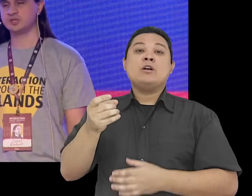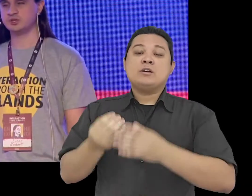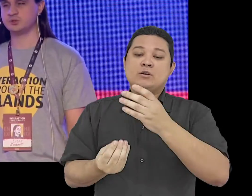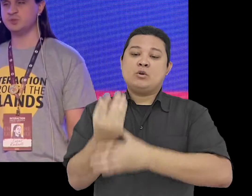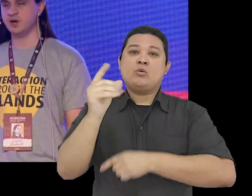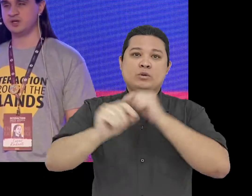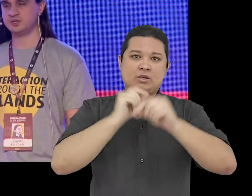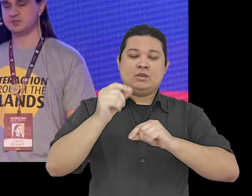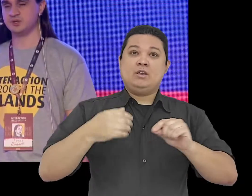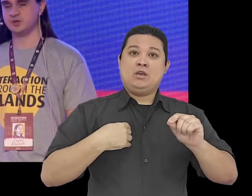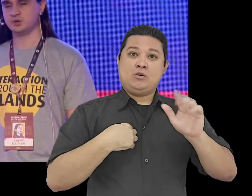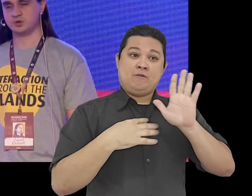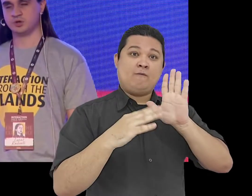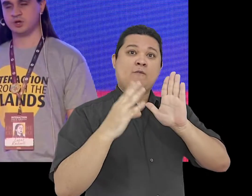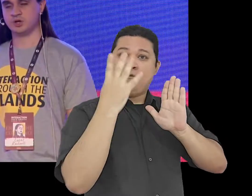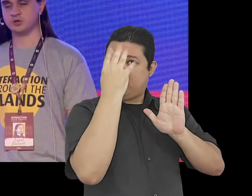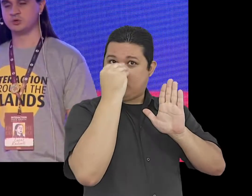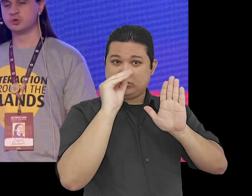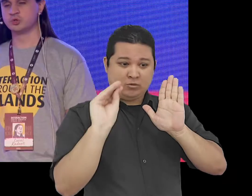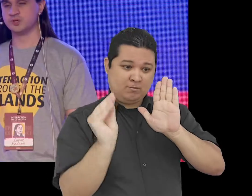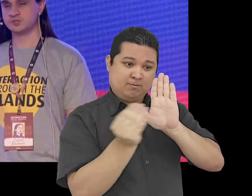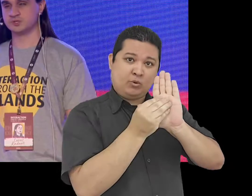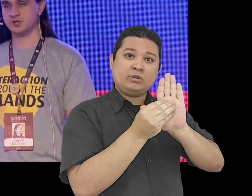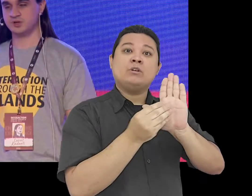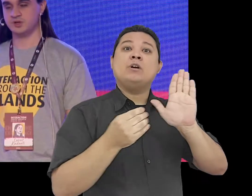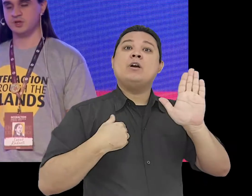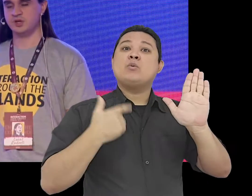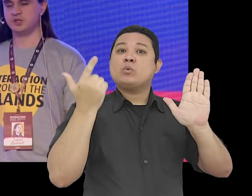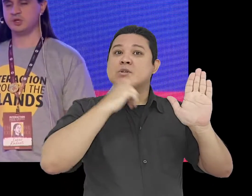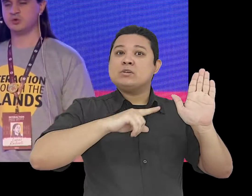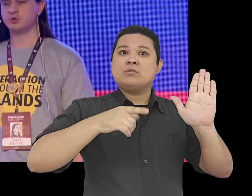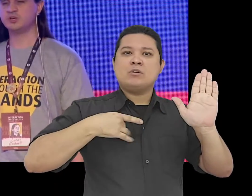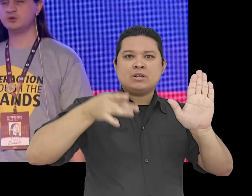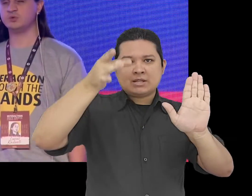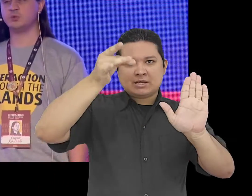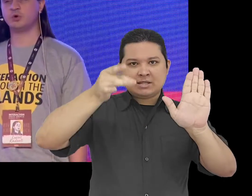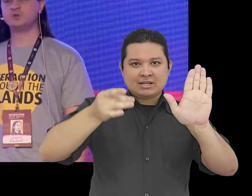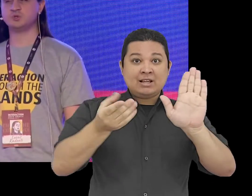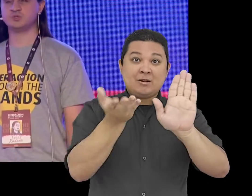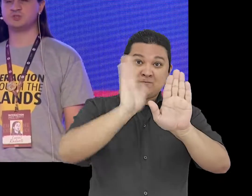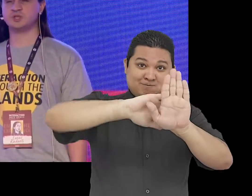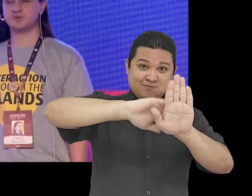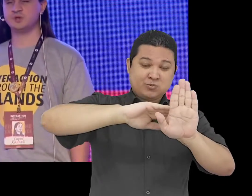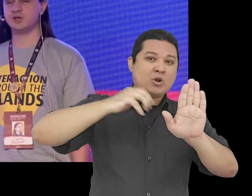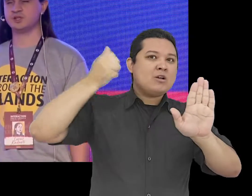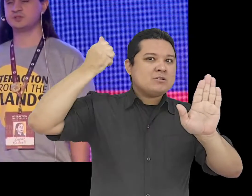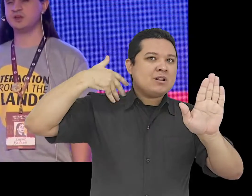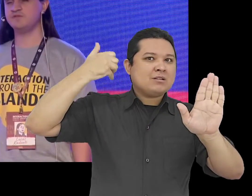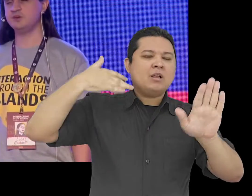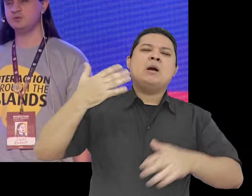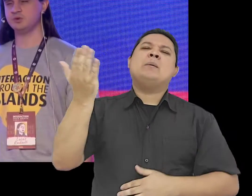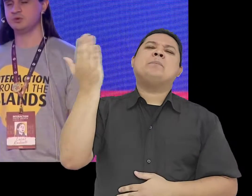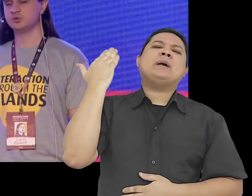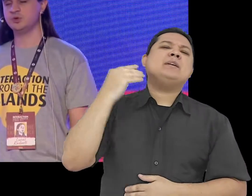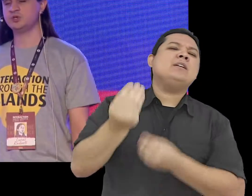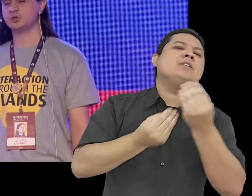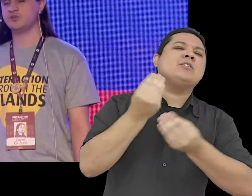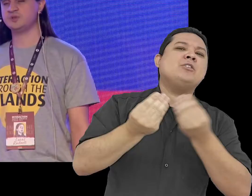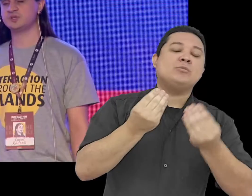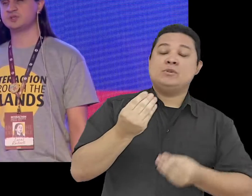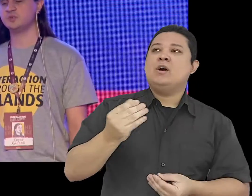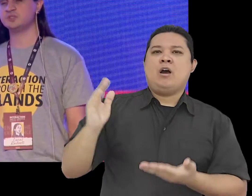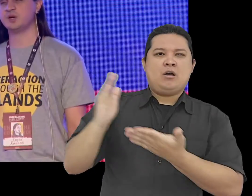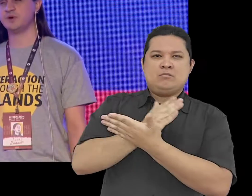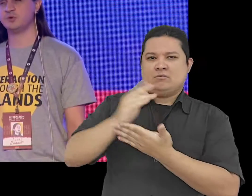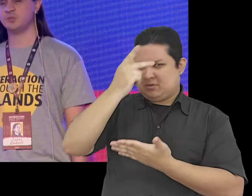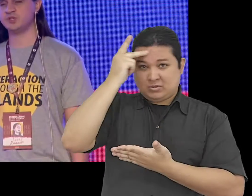colocar a descrição dessas imagens nos tweets, né? Então, algumas pessoas antes que elas faziam era, elas escreviam o tweet,